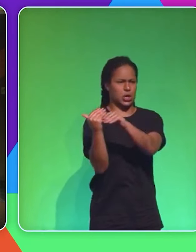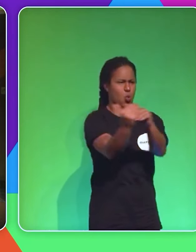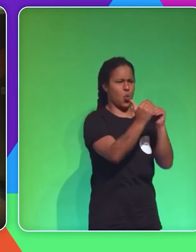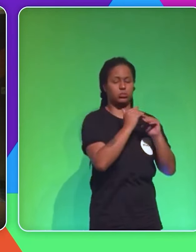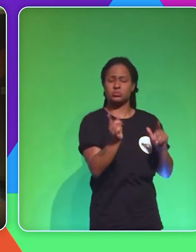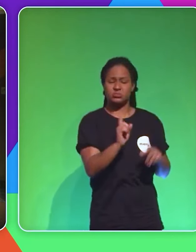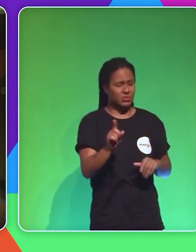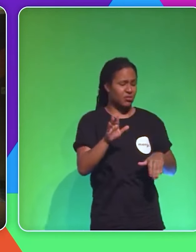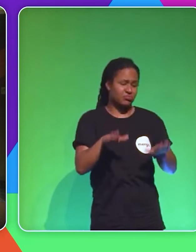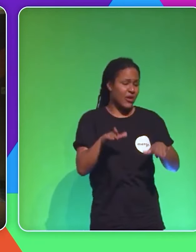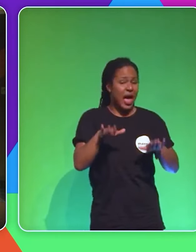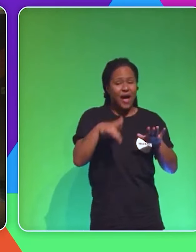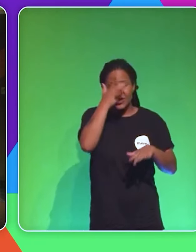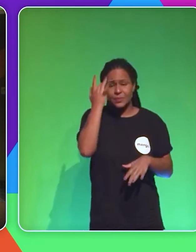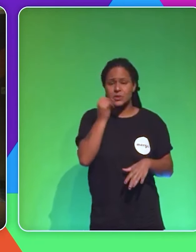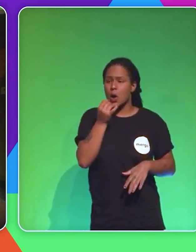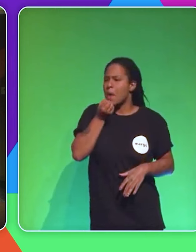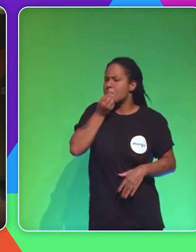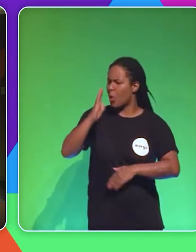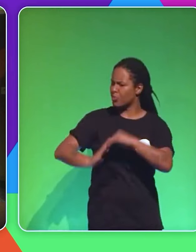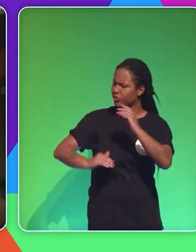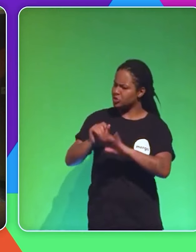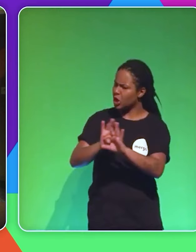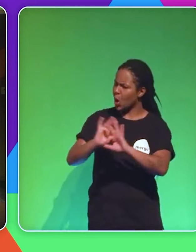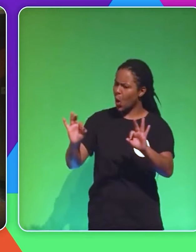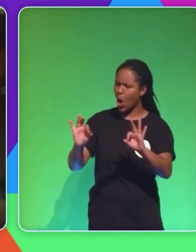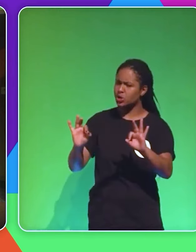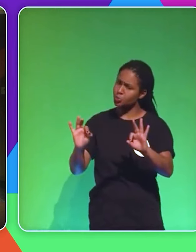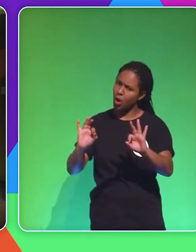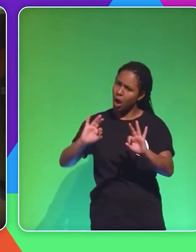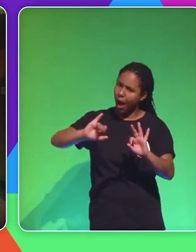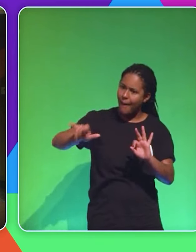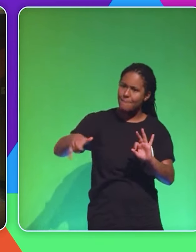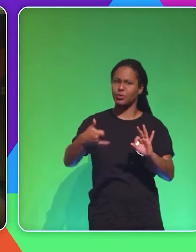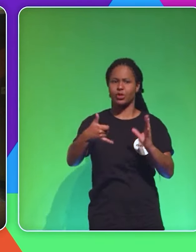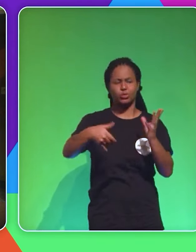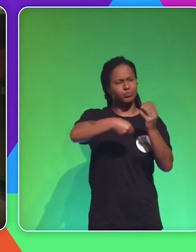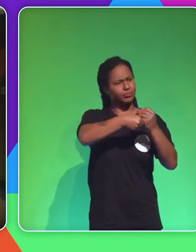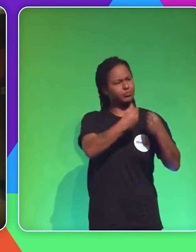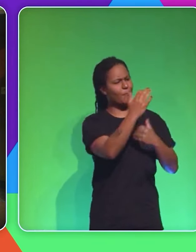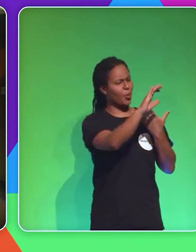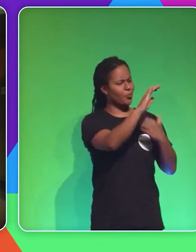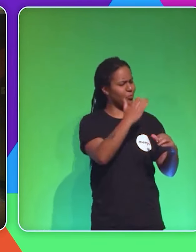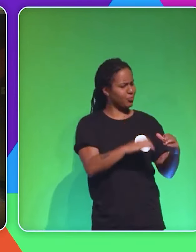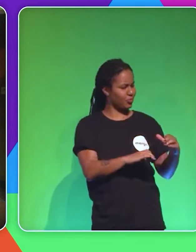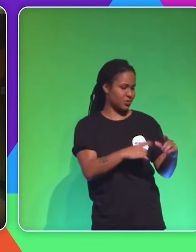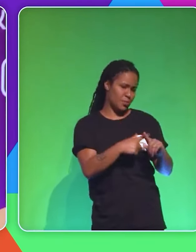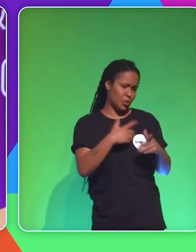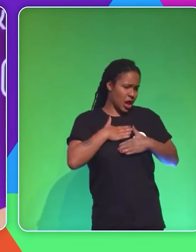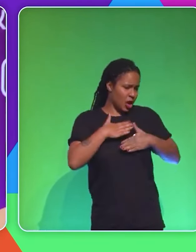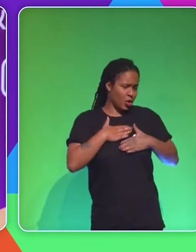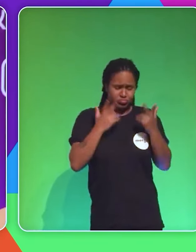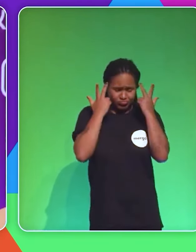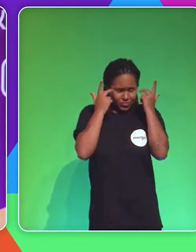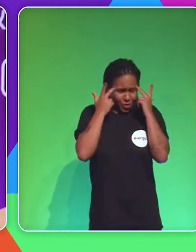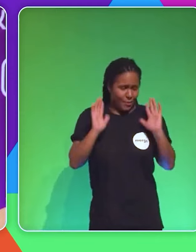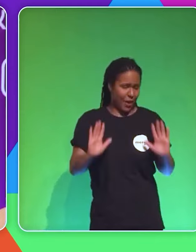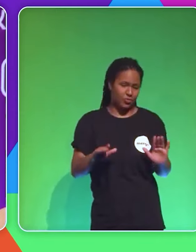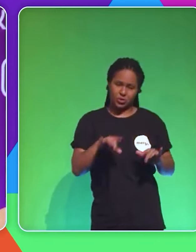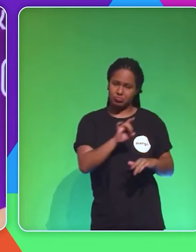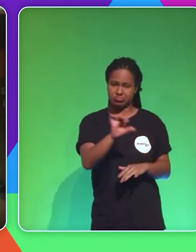pessoa é um bom profissional ela decidiu compartilhar com dele por quê Porque tem uns bônus e porque ela gosta também tá bom faz parte